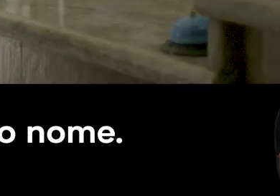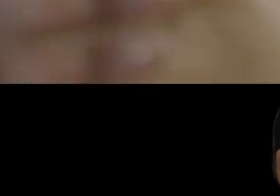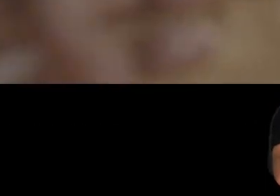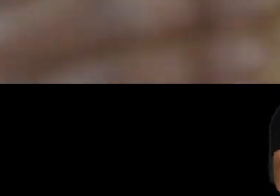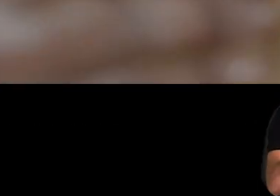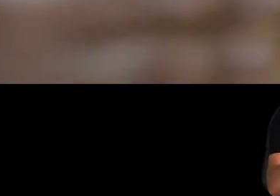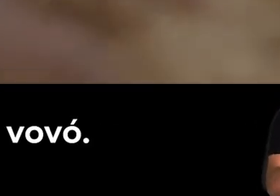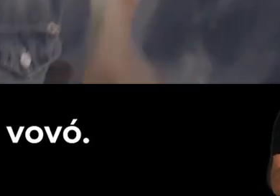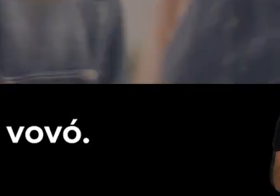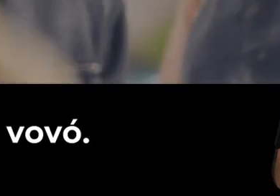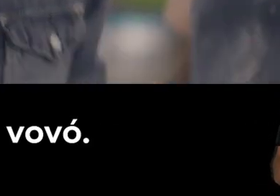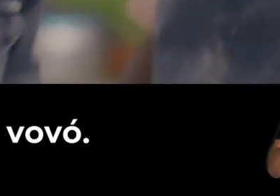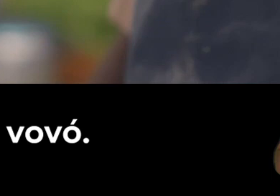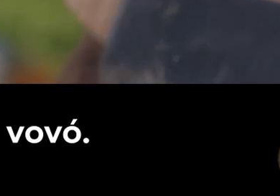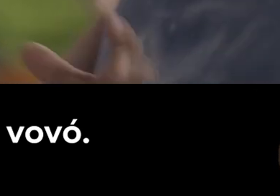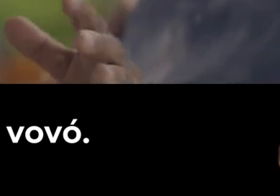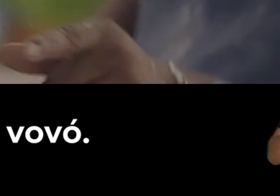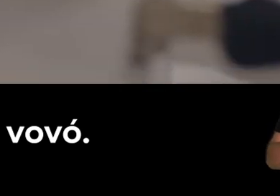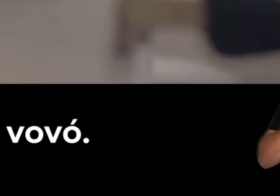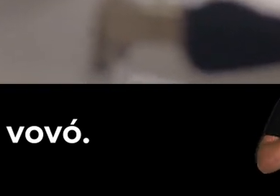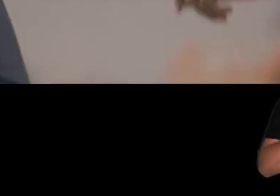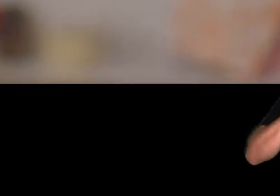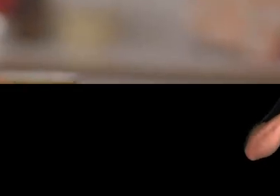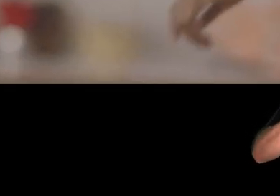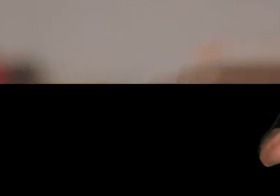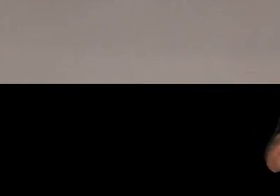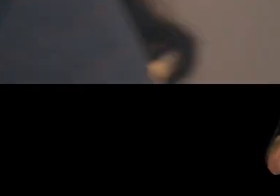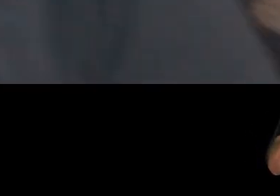nome. Fazer juntos a macarronada da vovó.